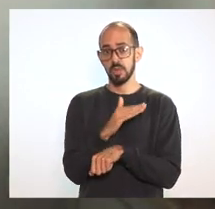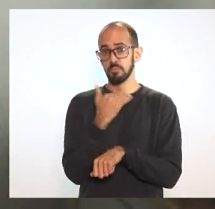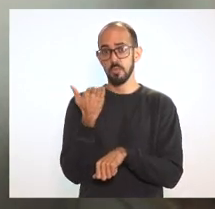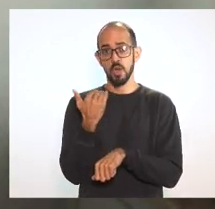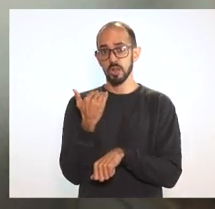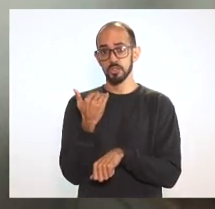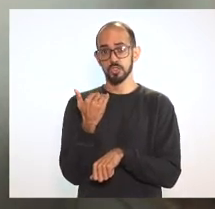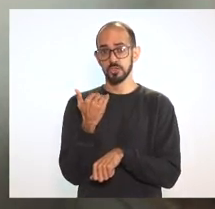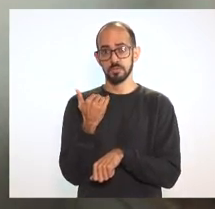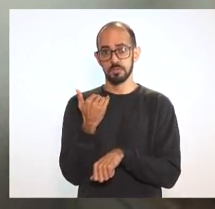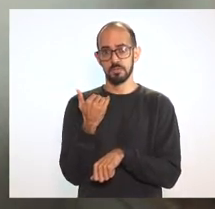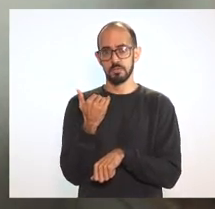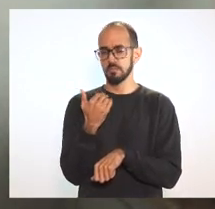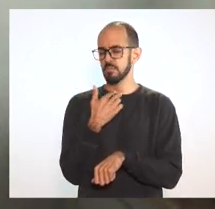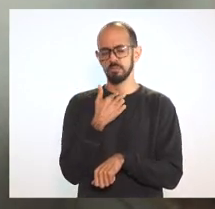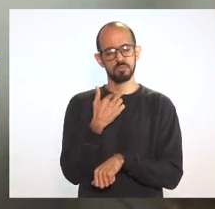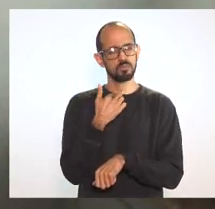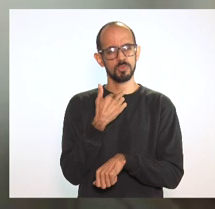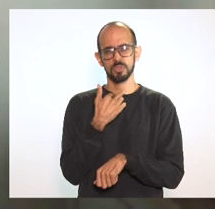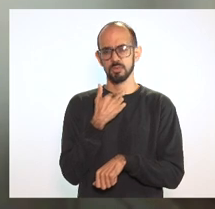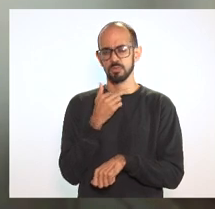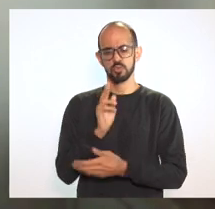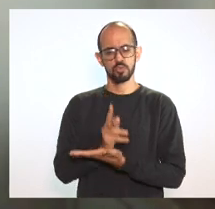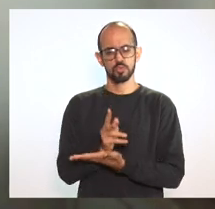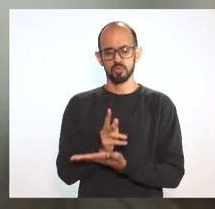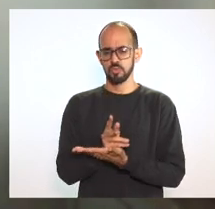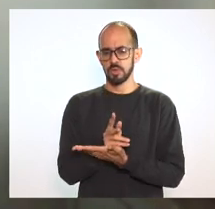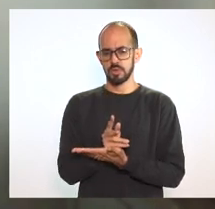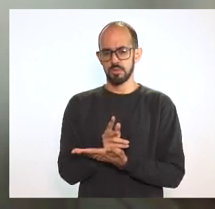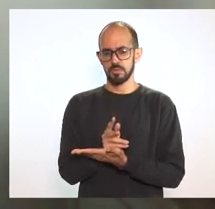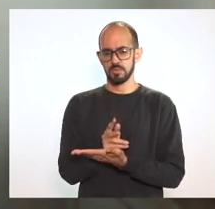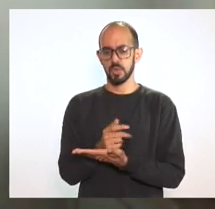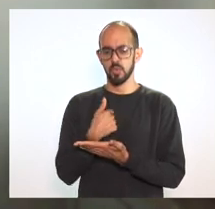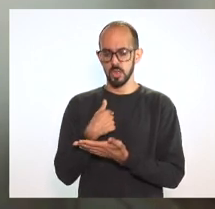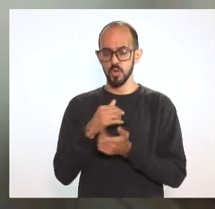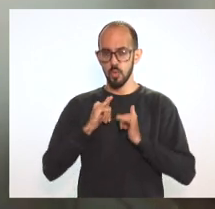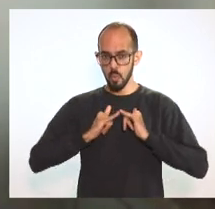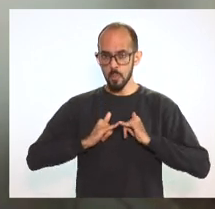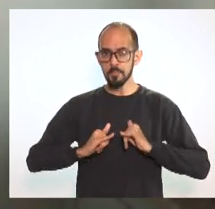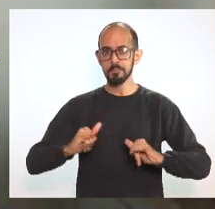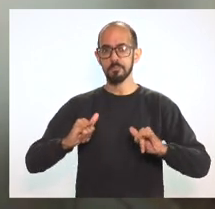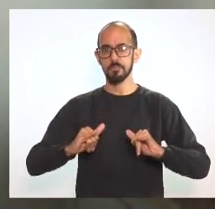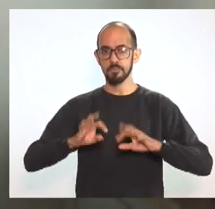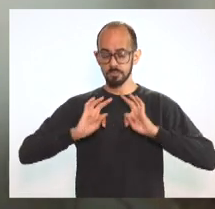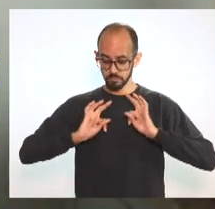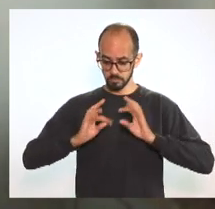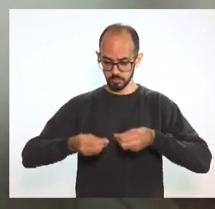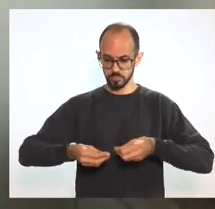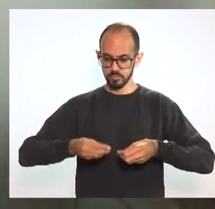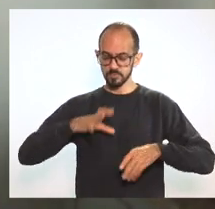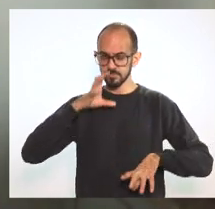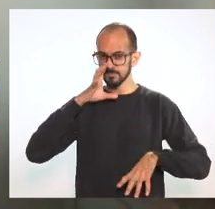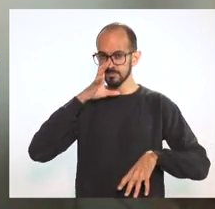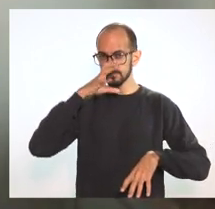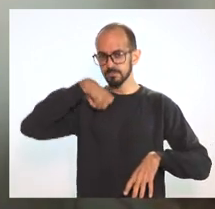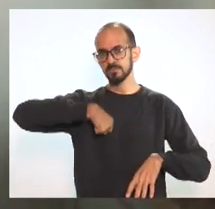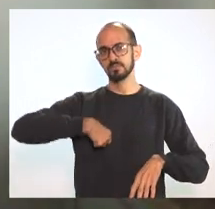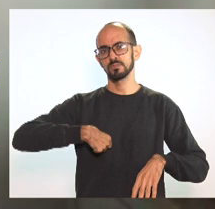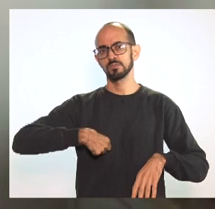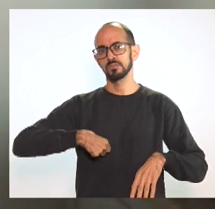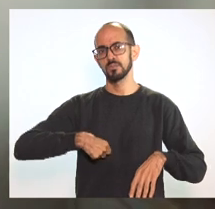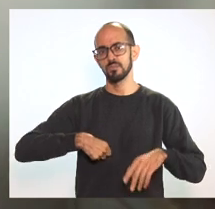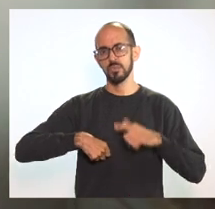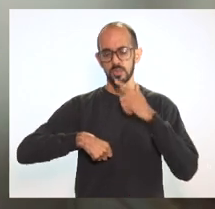podemos continuar assim. Então, eu proclamo a todos que insistamos nesse tema,